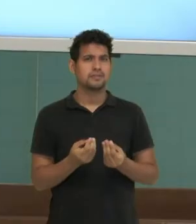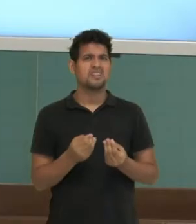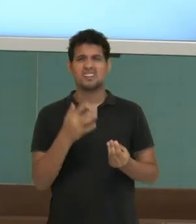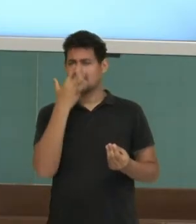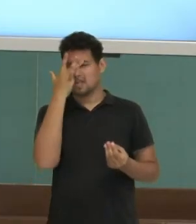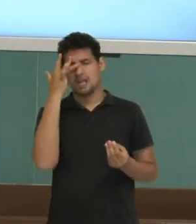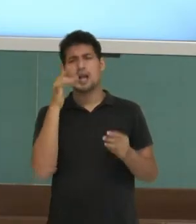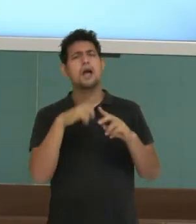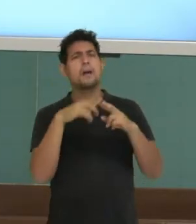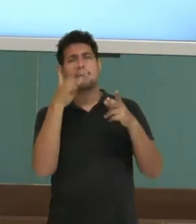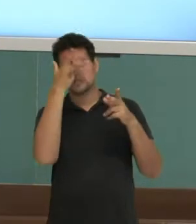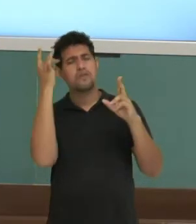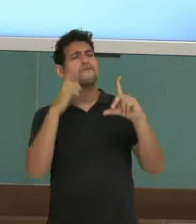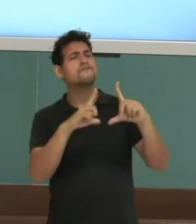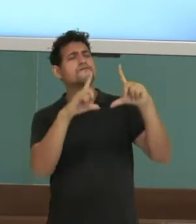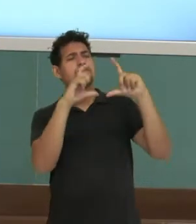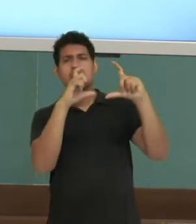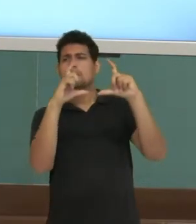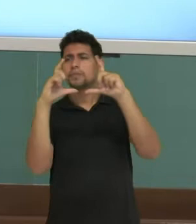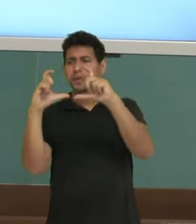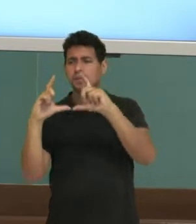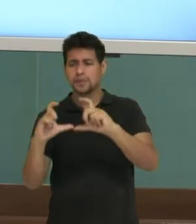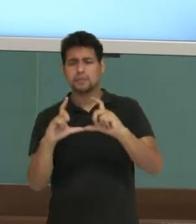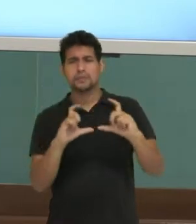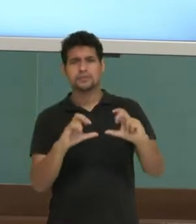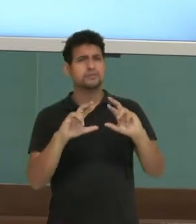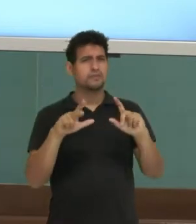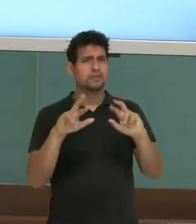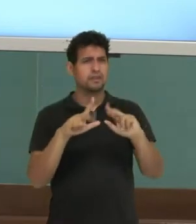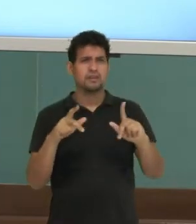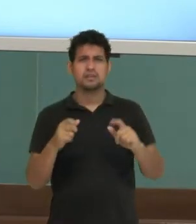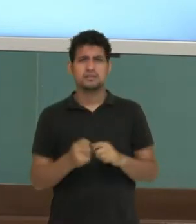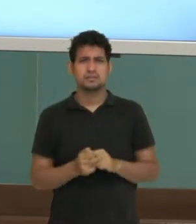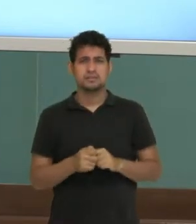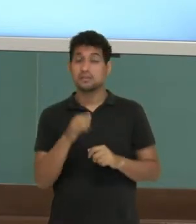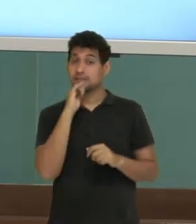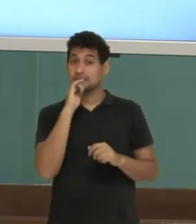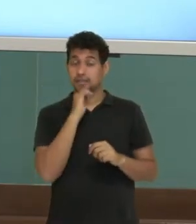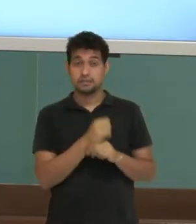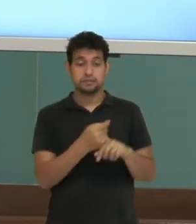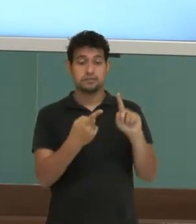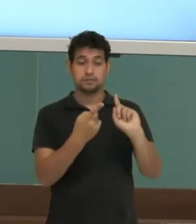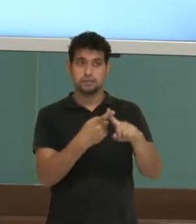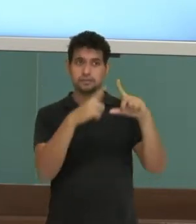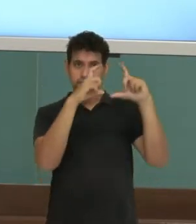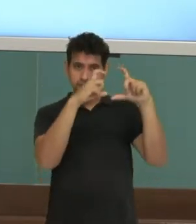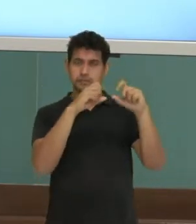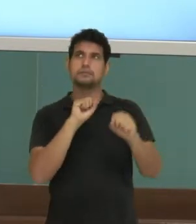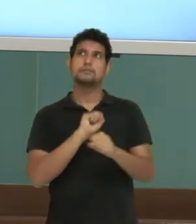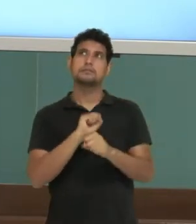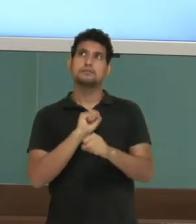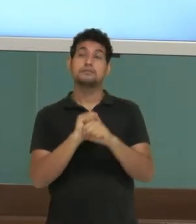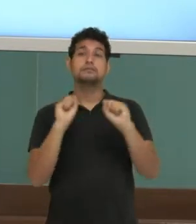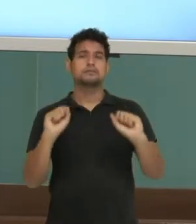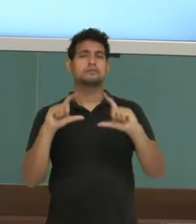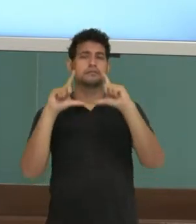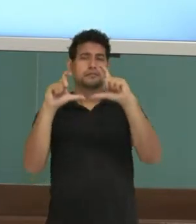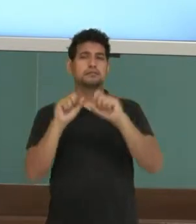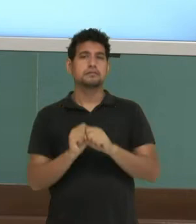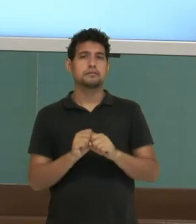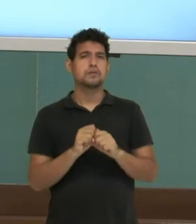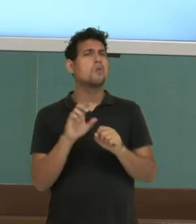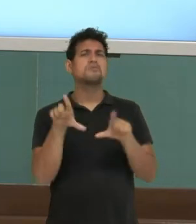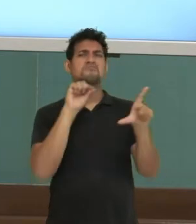fotógrafo foi lá em momentos diferentes e registrou a mesma árvore? Ou foi pegando árvores